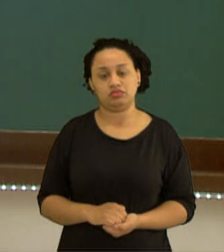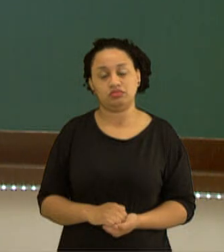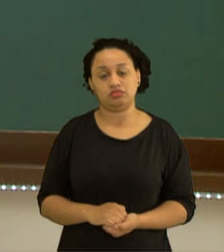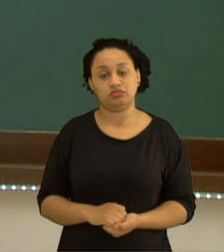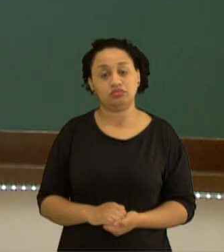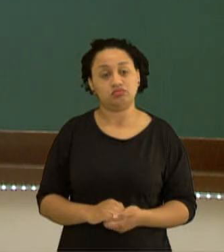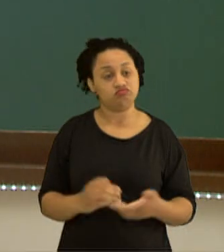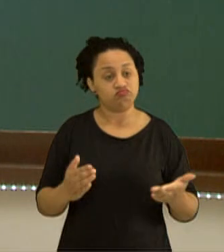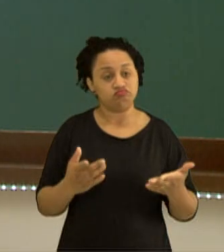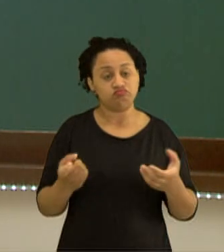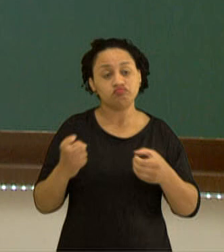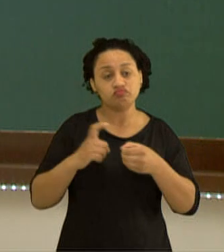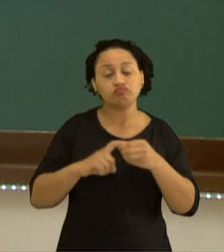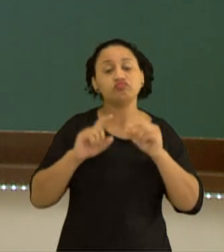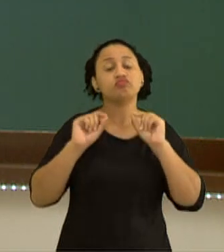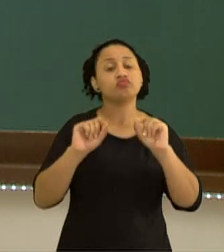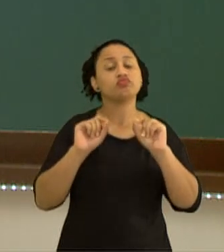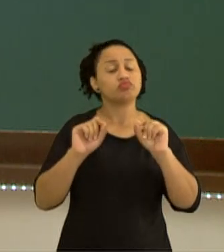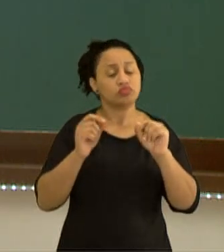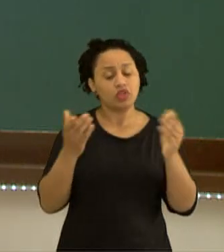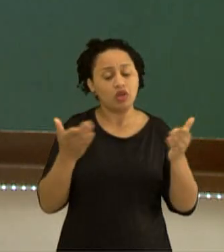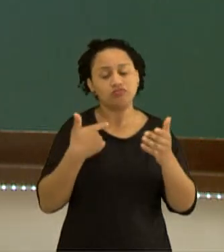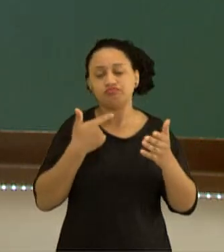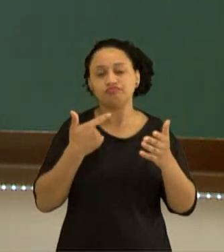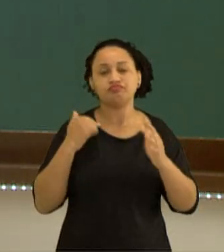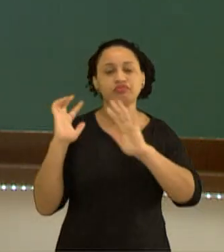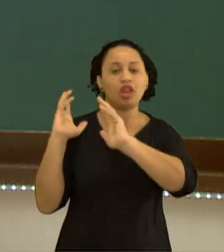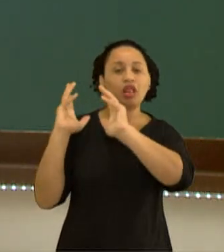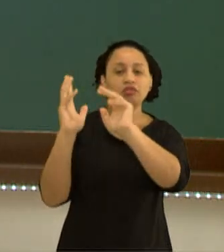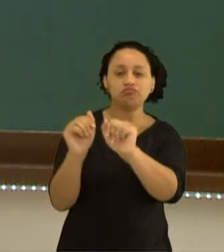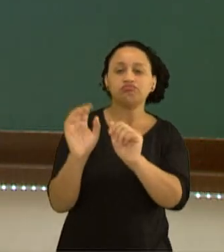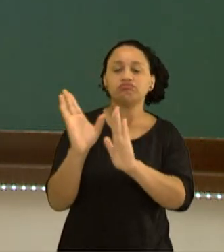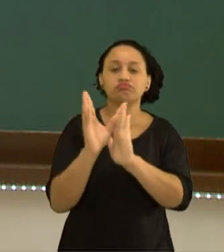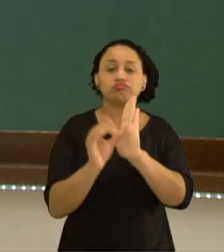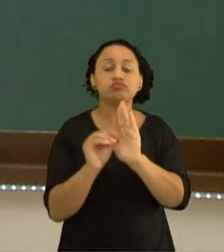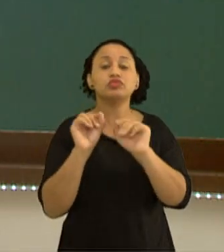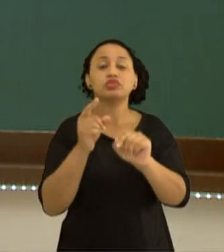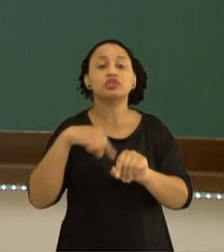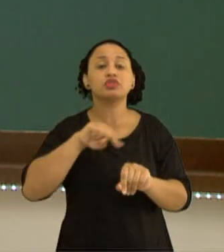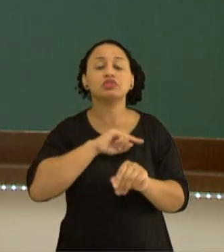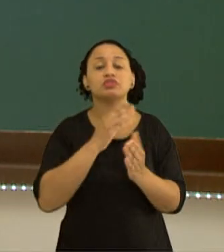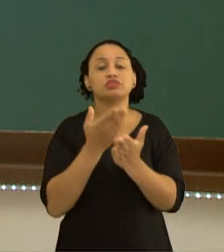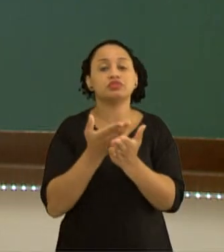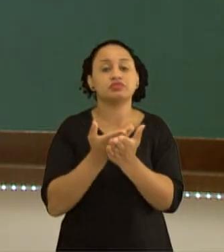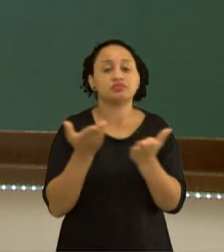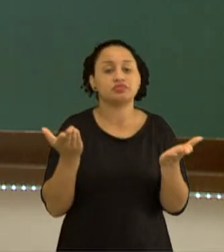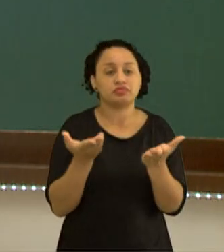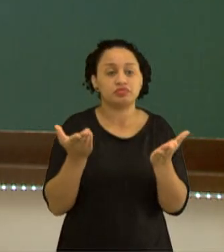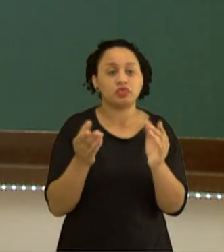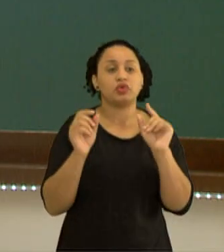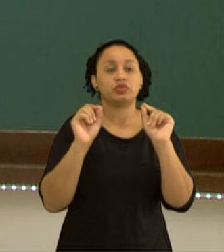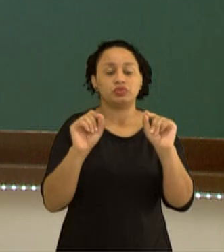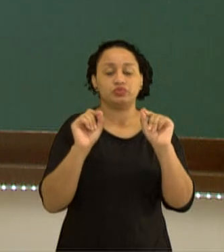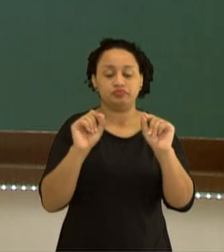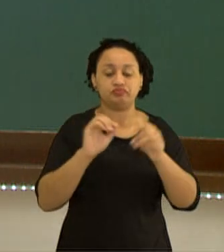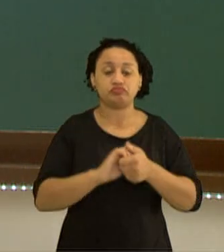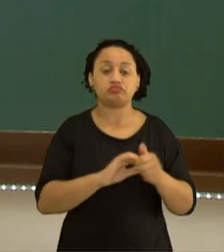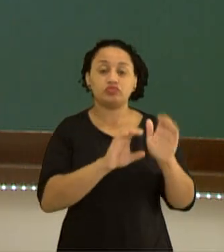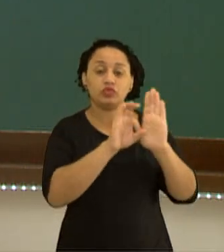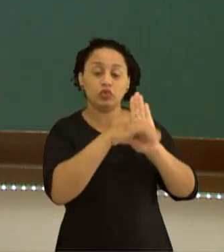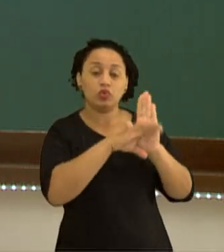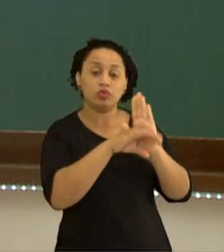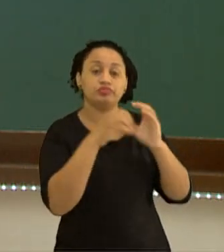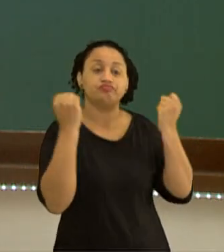Muito bem, estamos de volta. E agora a nossa retomada, vamos lembrar o que estudamos. Então a gente estudamos sobre o conceito